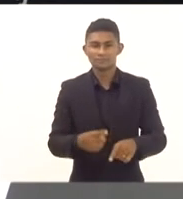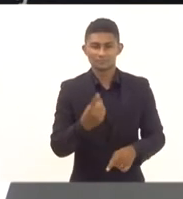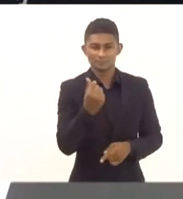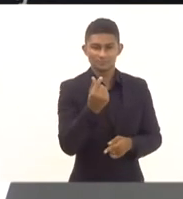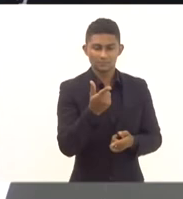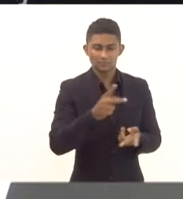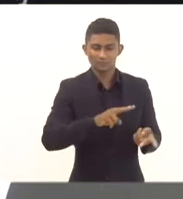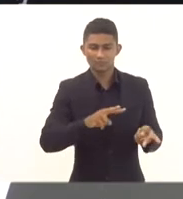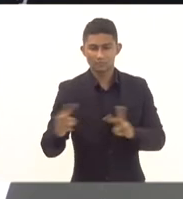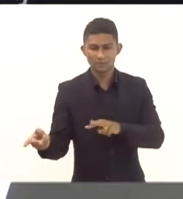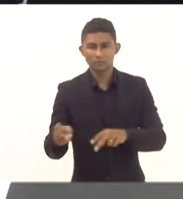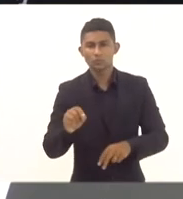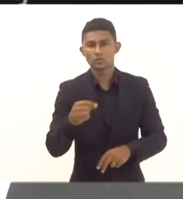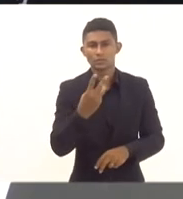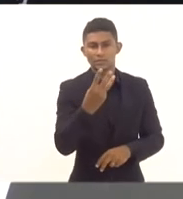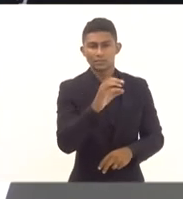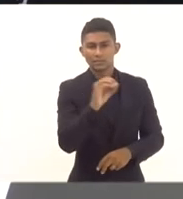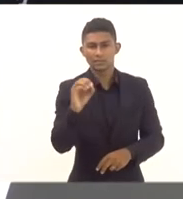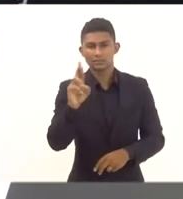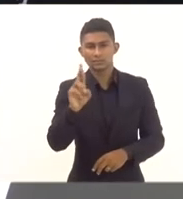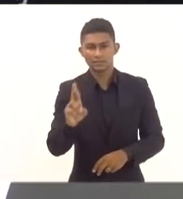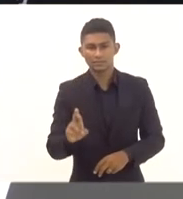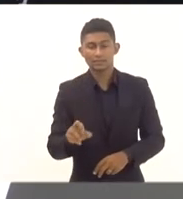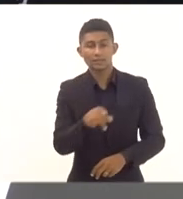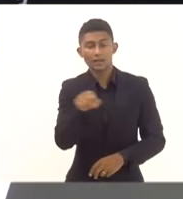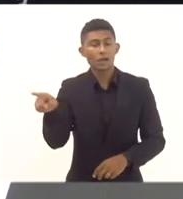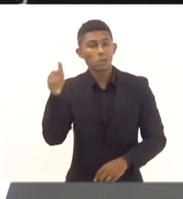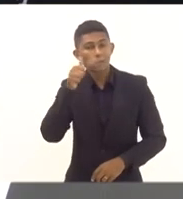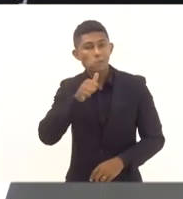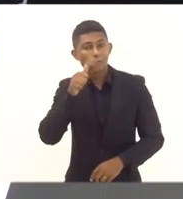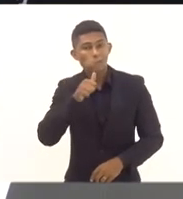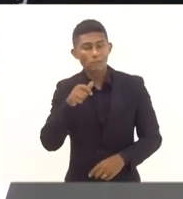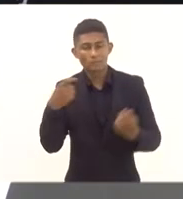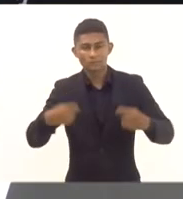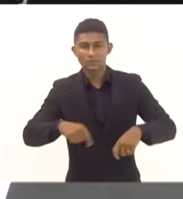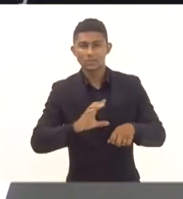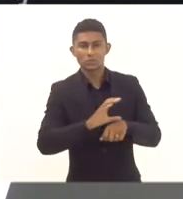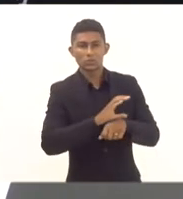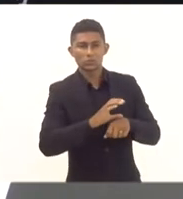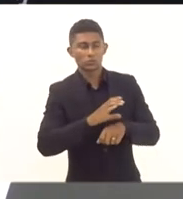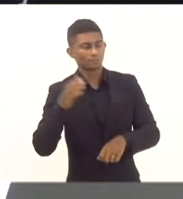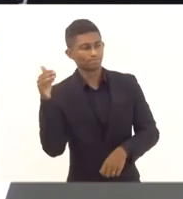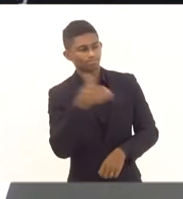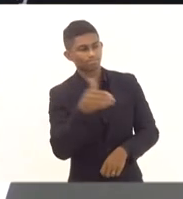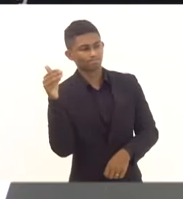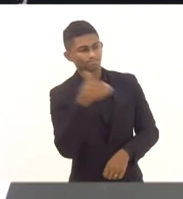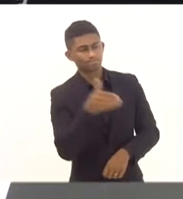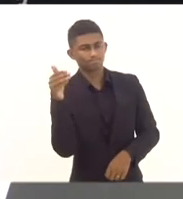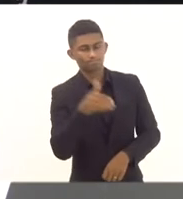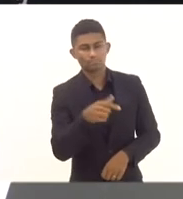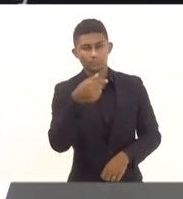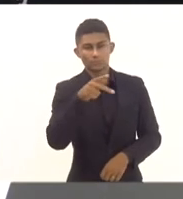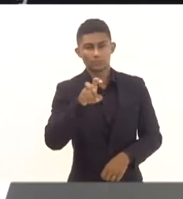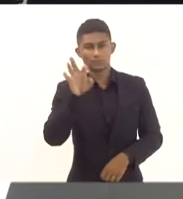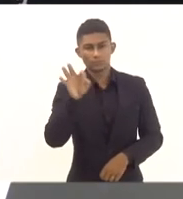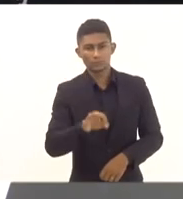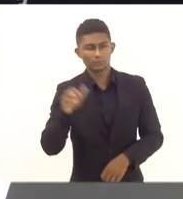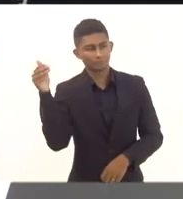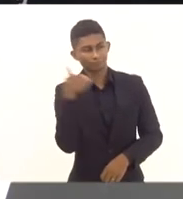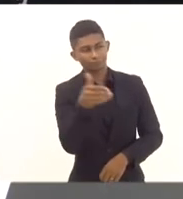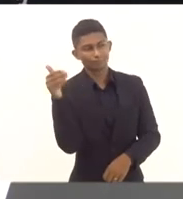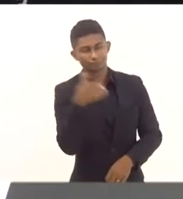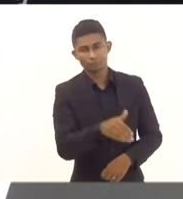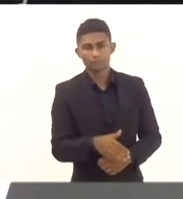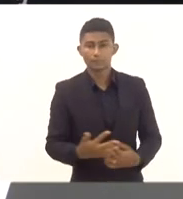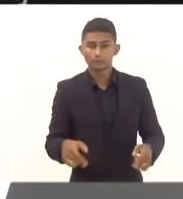é de 300 reais desde que essas mulheres compareçam os cursos têm uma frequência de 75 por cento e hoje